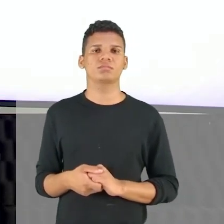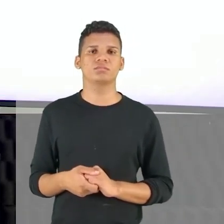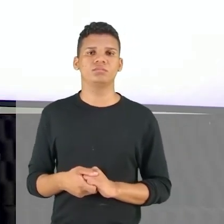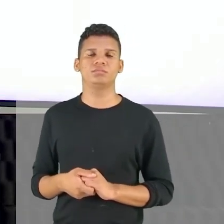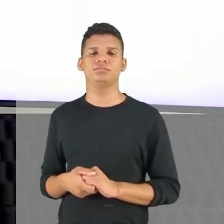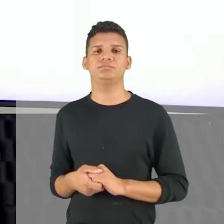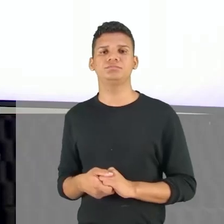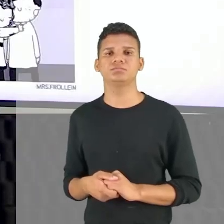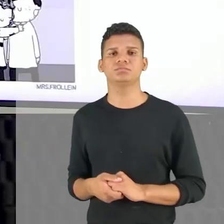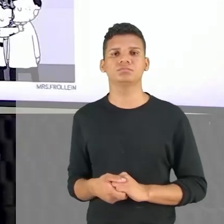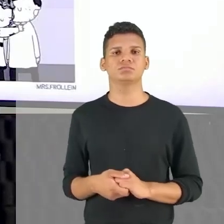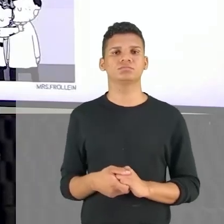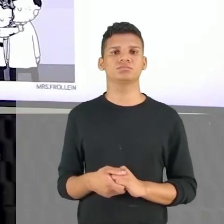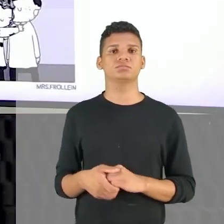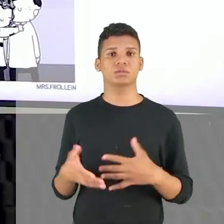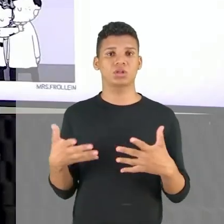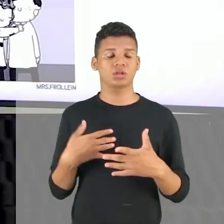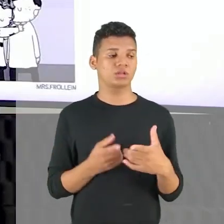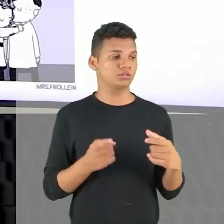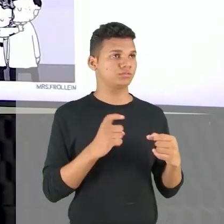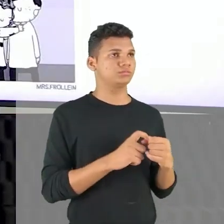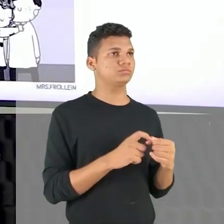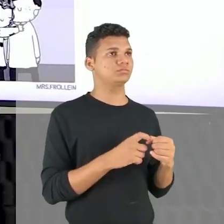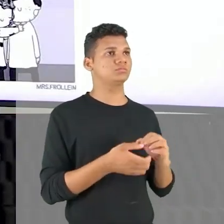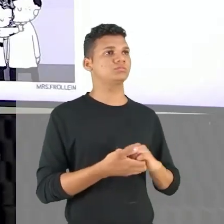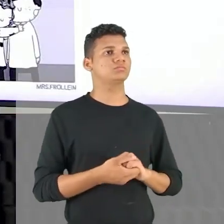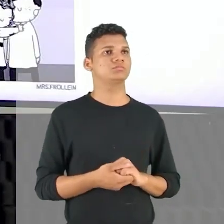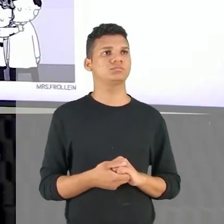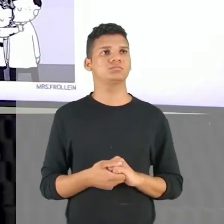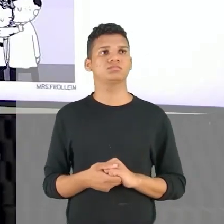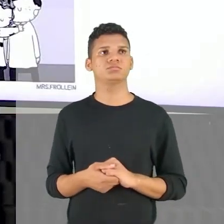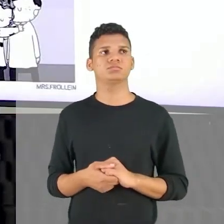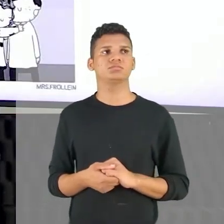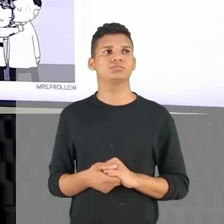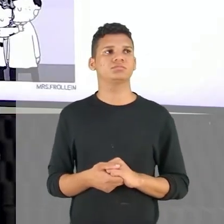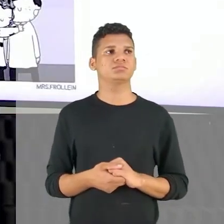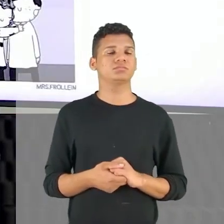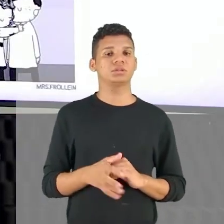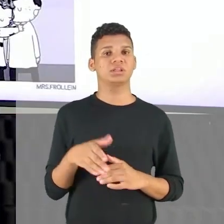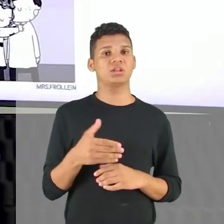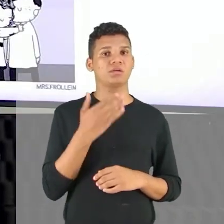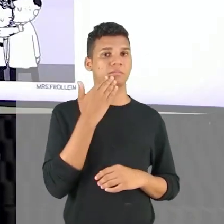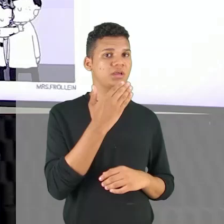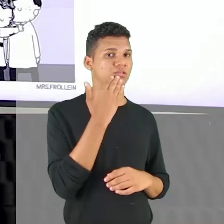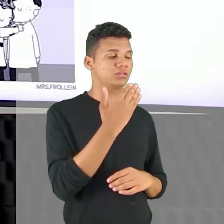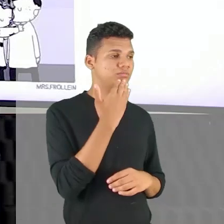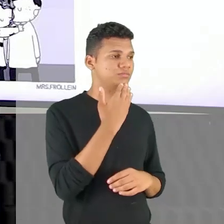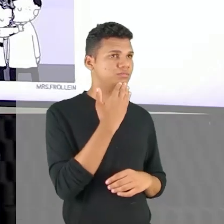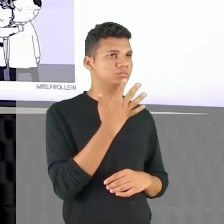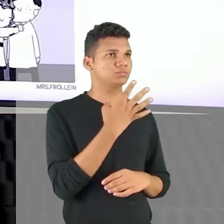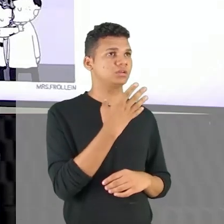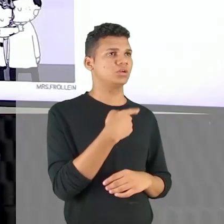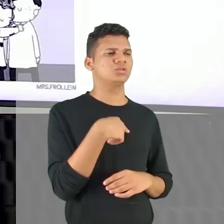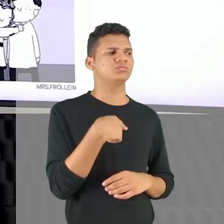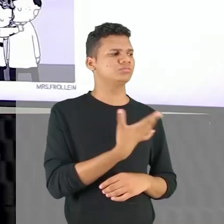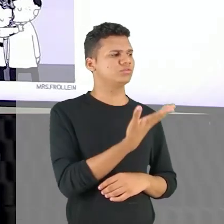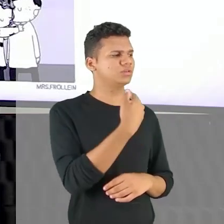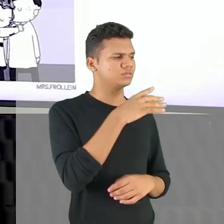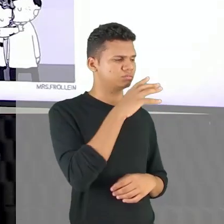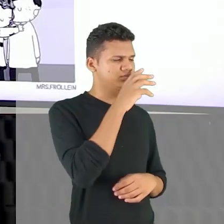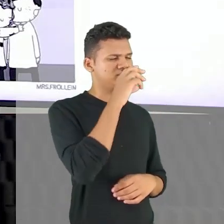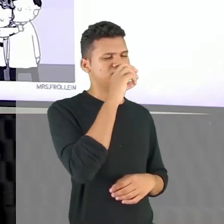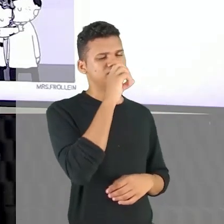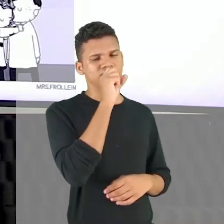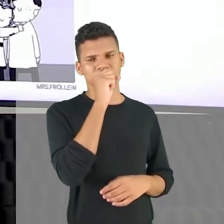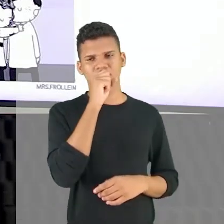menos, certo? Vou voltar aqui. Echaba de menos tu olor. Então, ela pede para ele cheirar, né? Aí ele diz, mas o quê? Ela